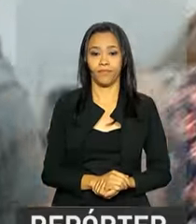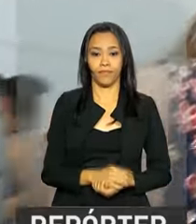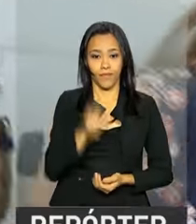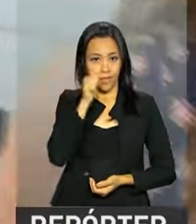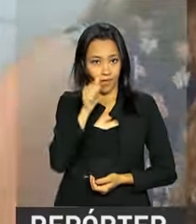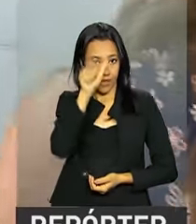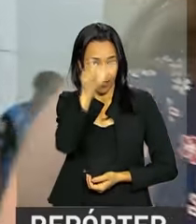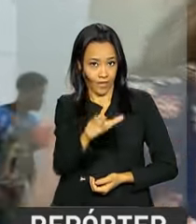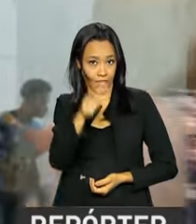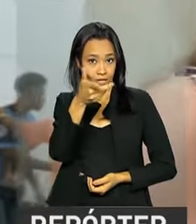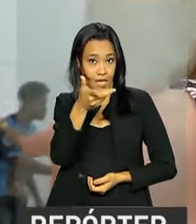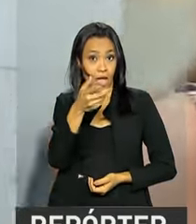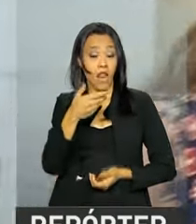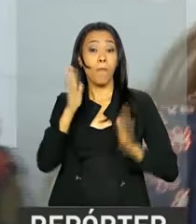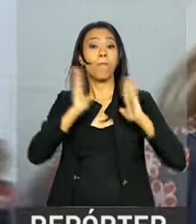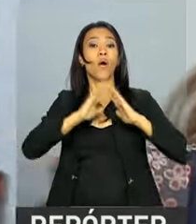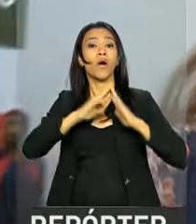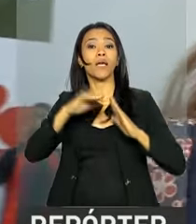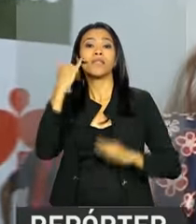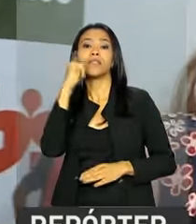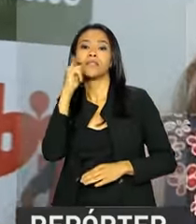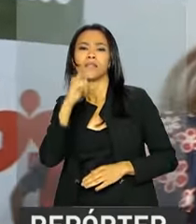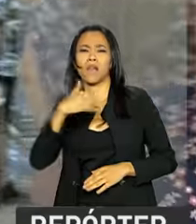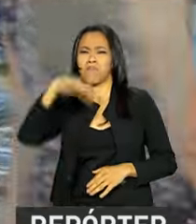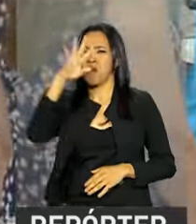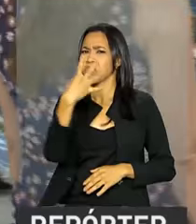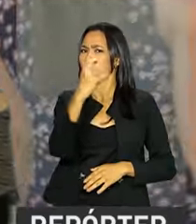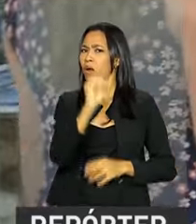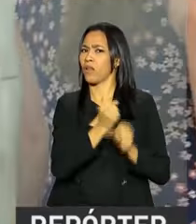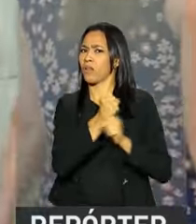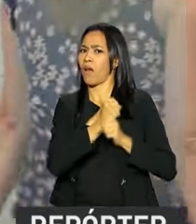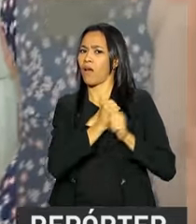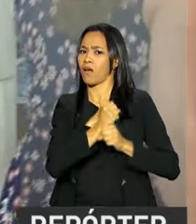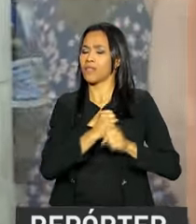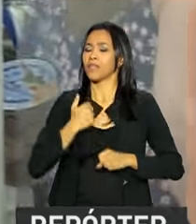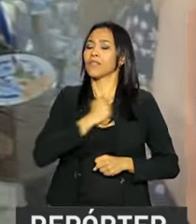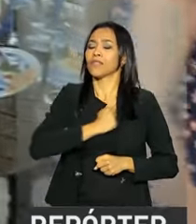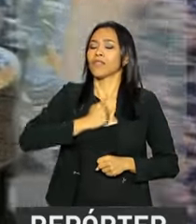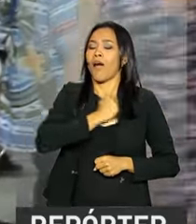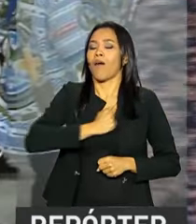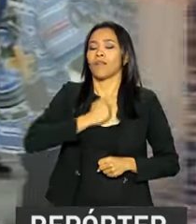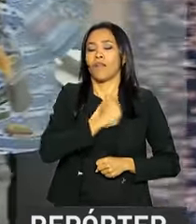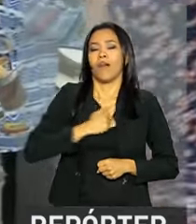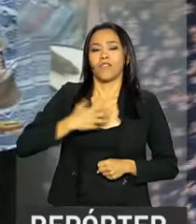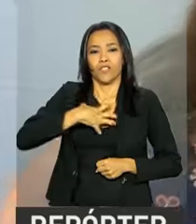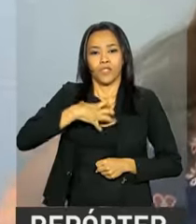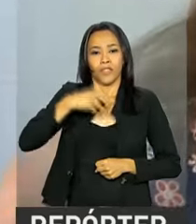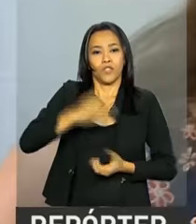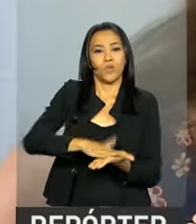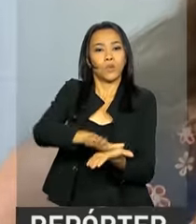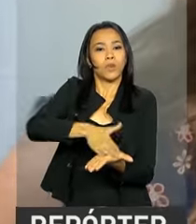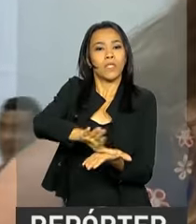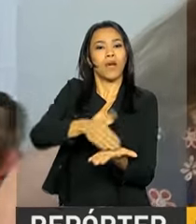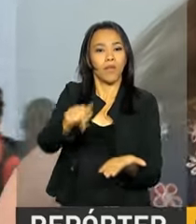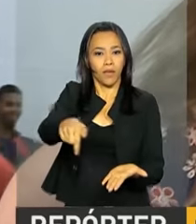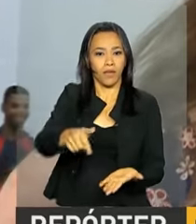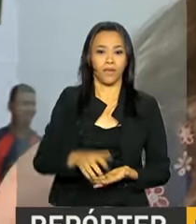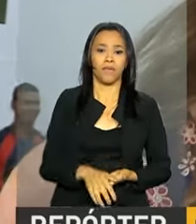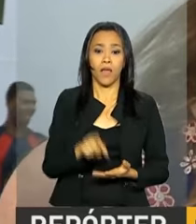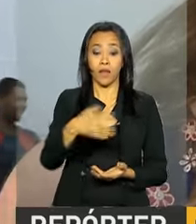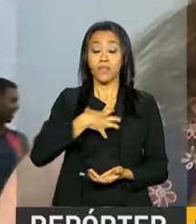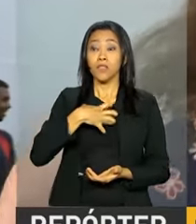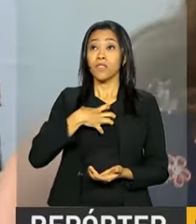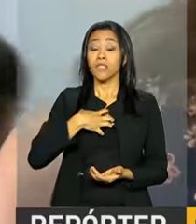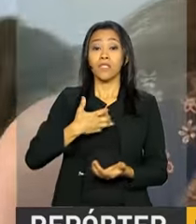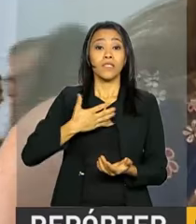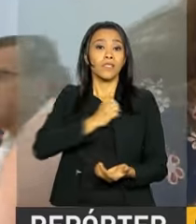A carioca Luía mora na Itália há mais de 40 anos e não esconde a saudade que sente do samba. Tenho muita saudade do